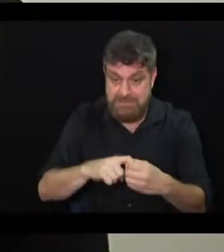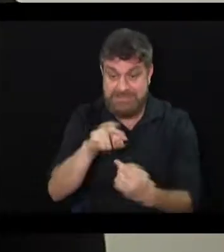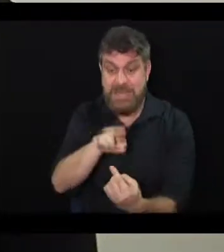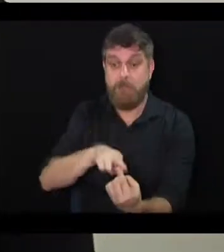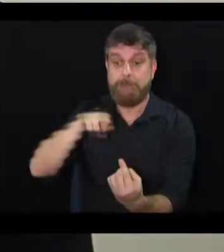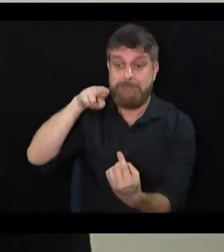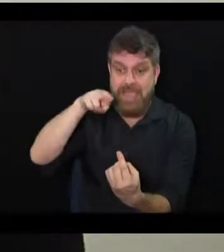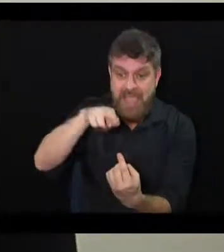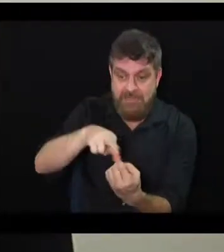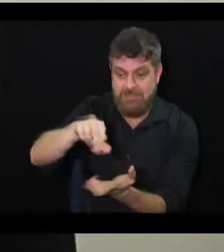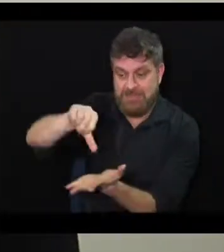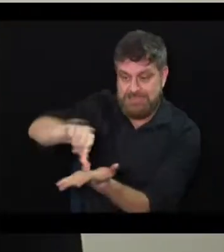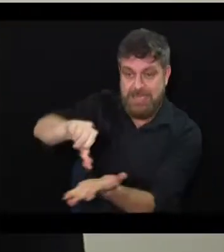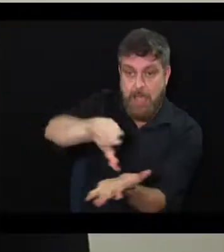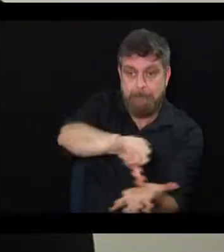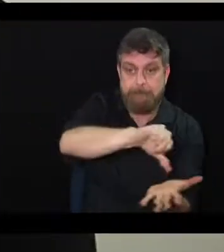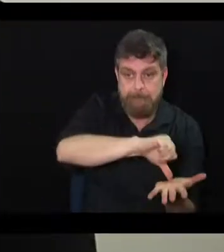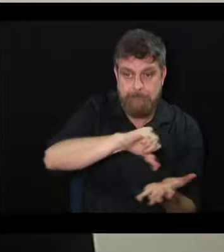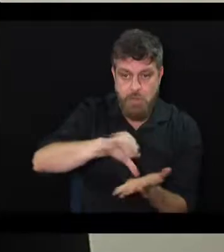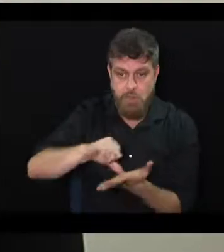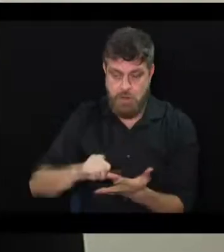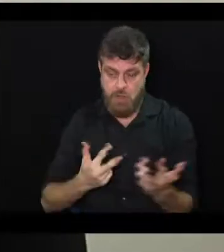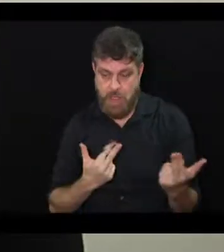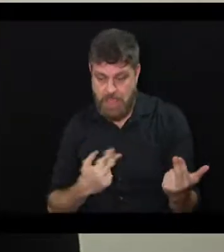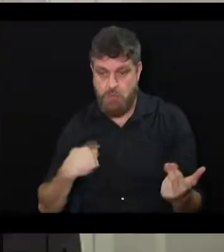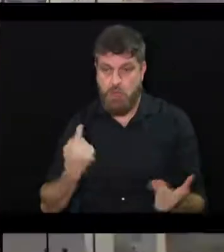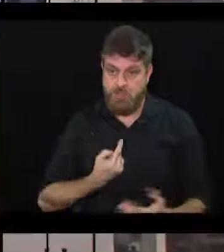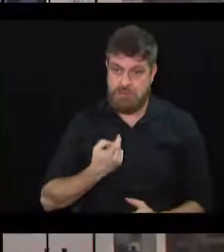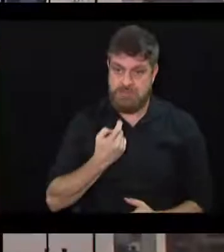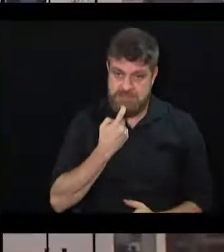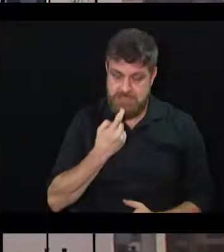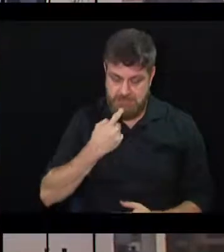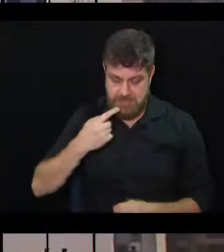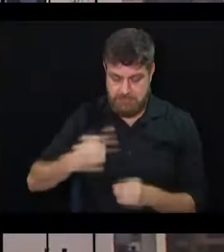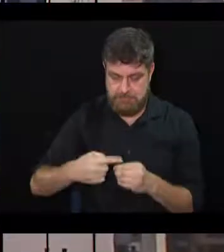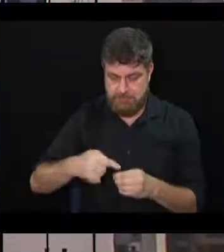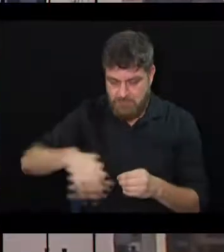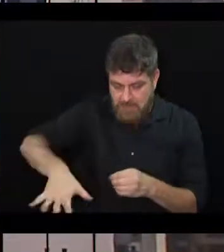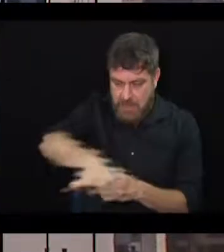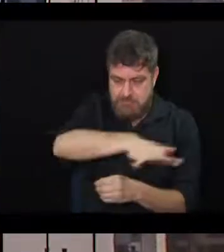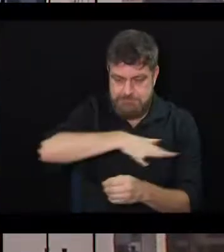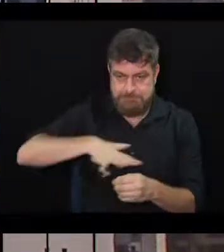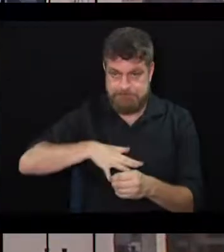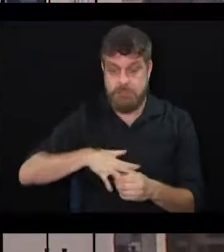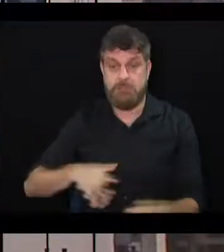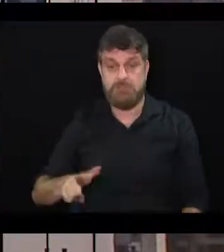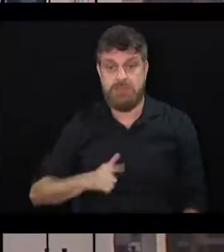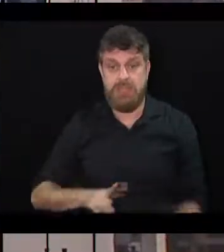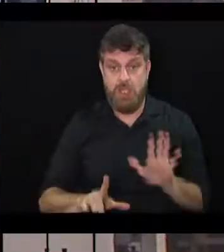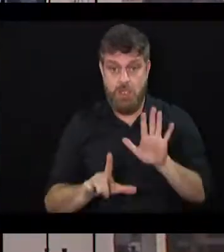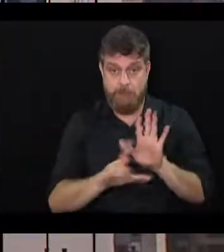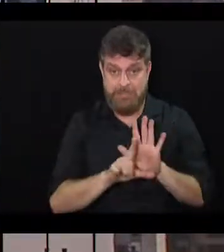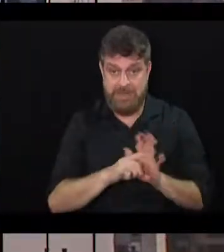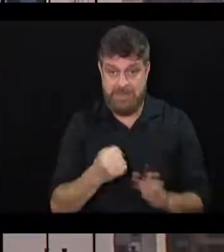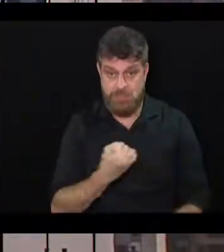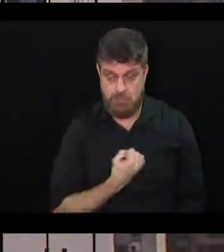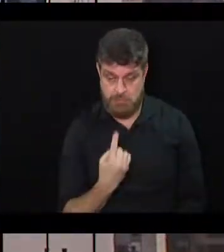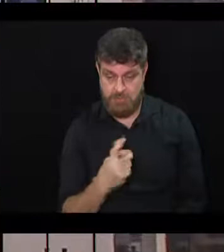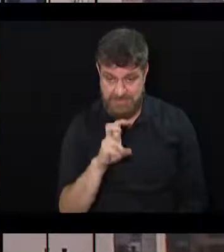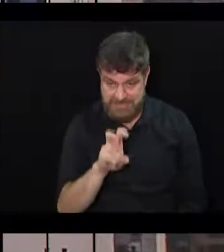de um polo, assim como a gente faz aqui com as escolas da RMC. Em razão da Lei Municipal número